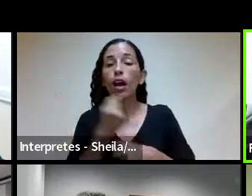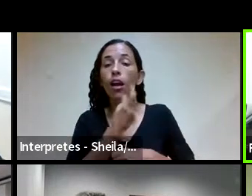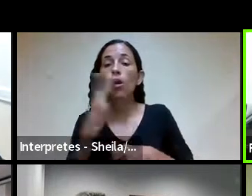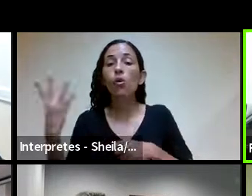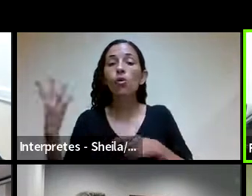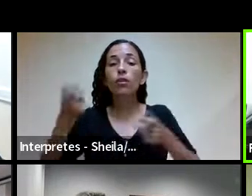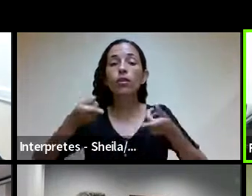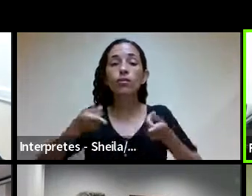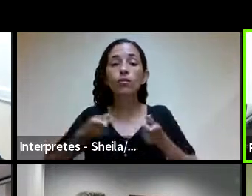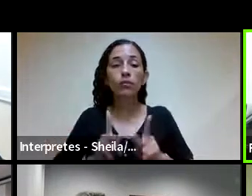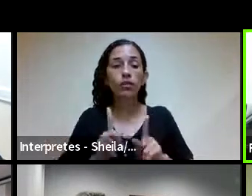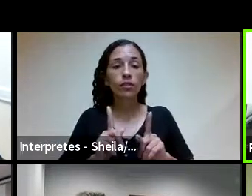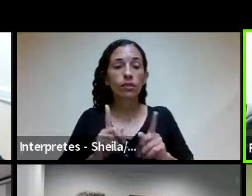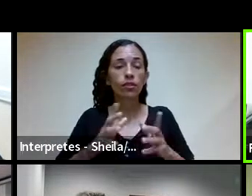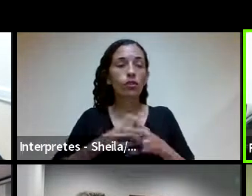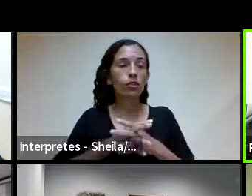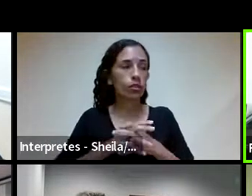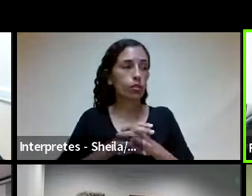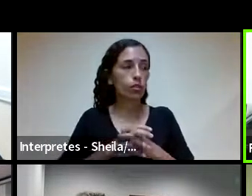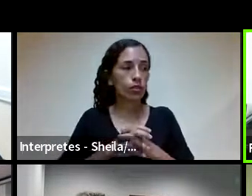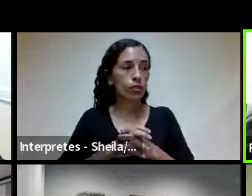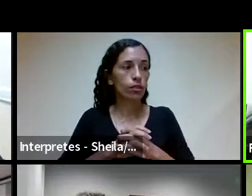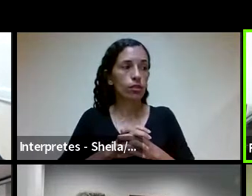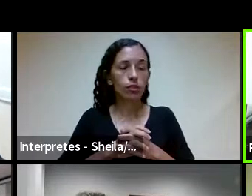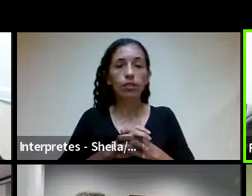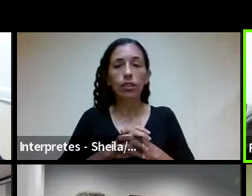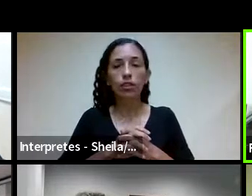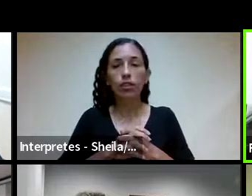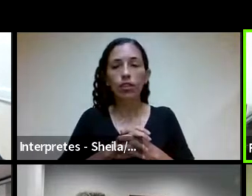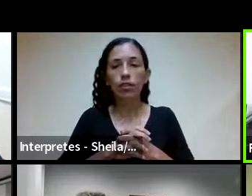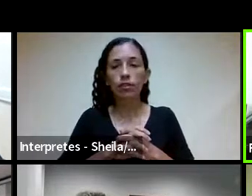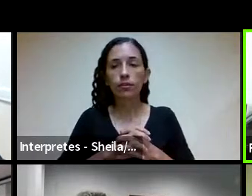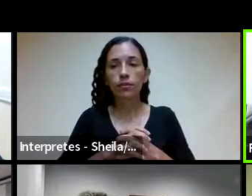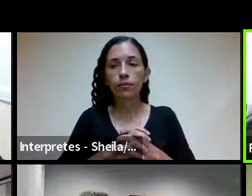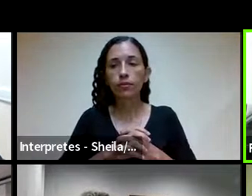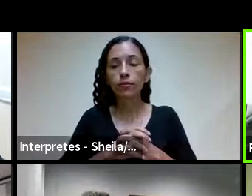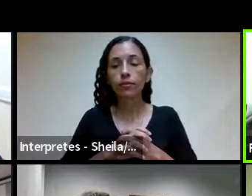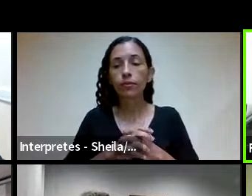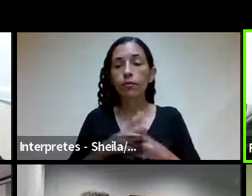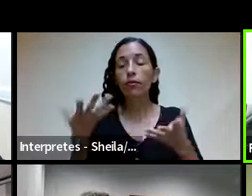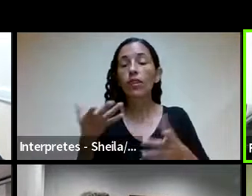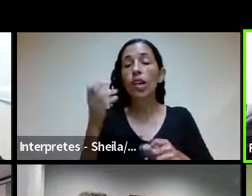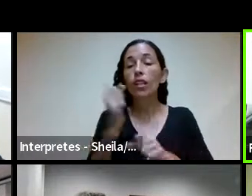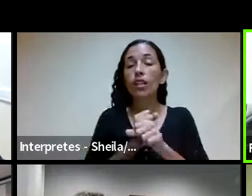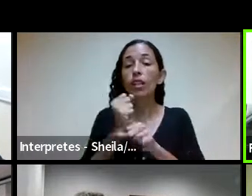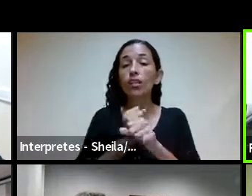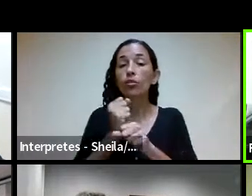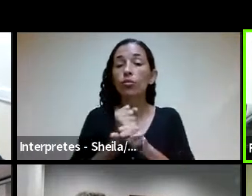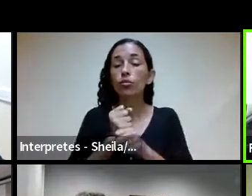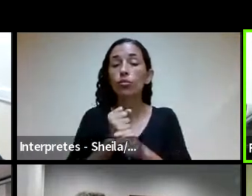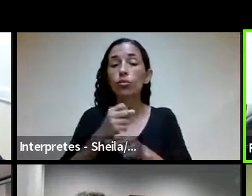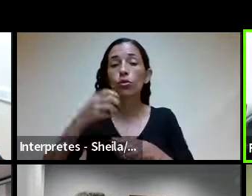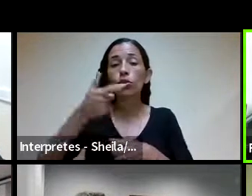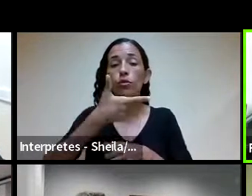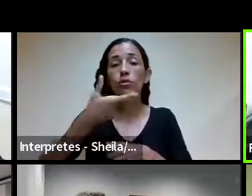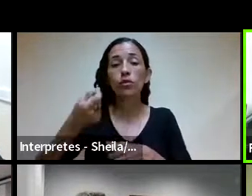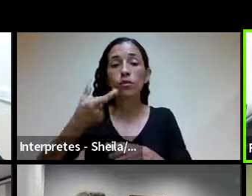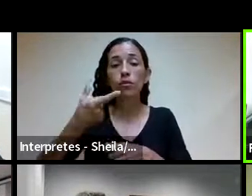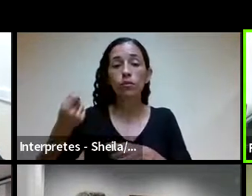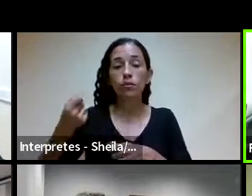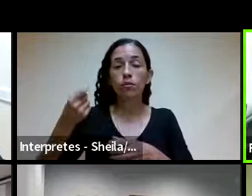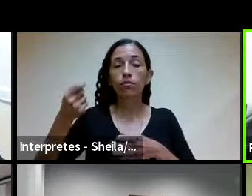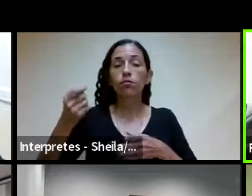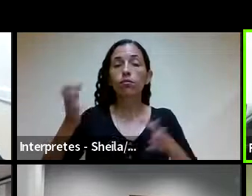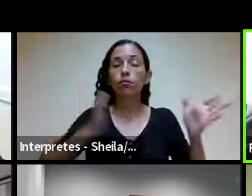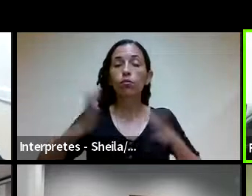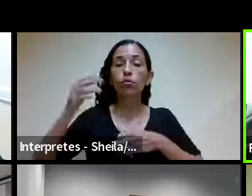do PSDB ao cargo de vereador de Mossoró no pleito de 2020 e, ora, recorridos também. Eu faço a